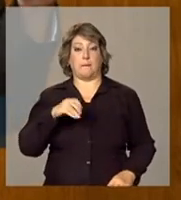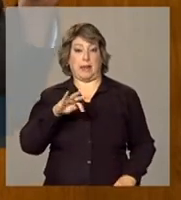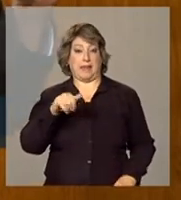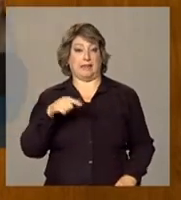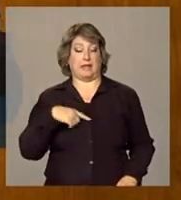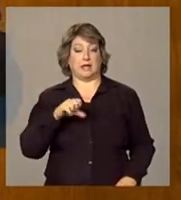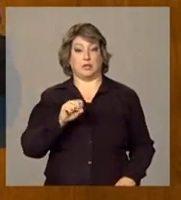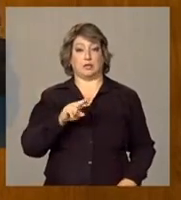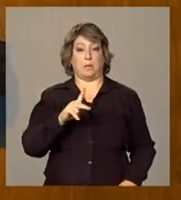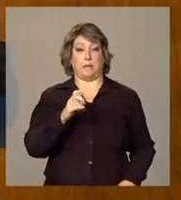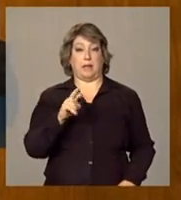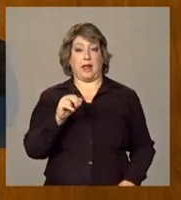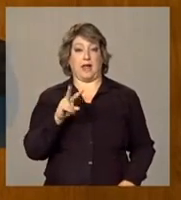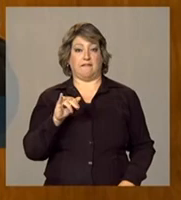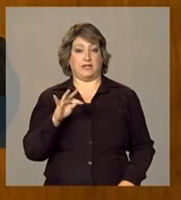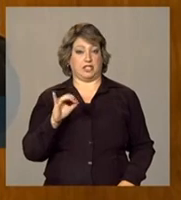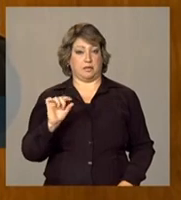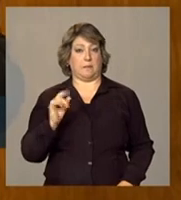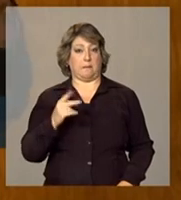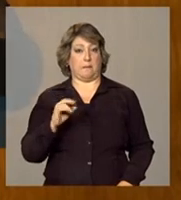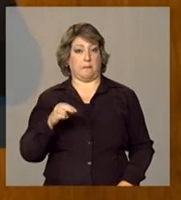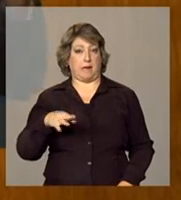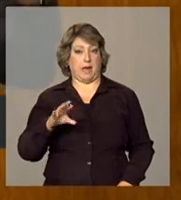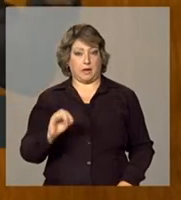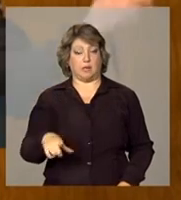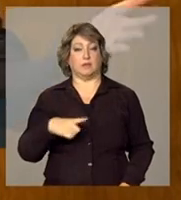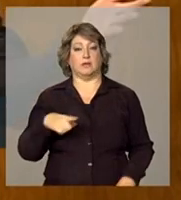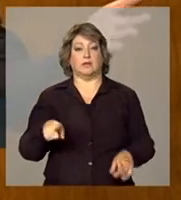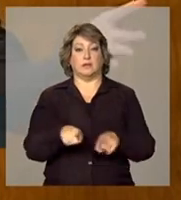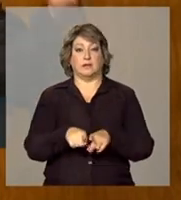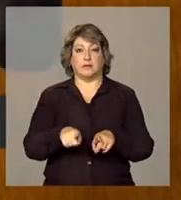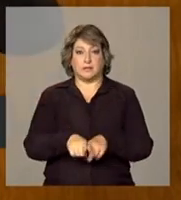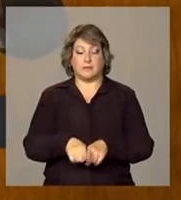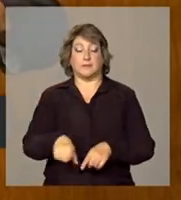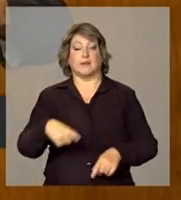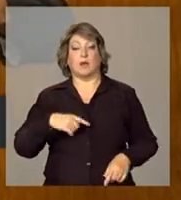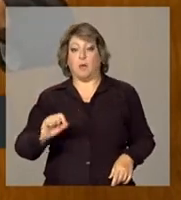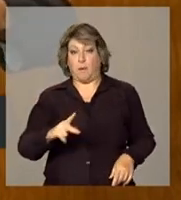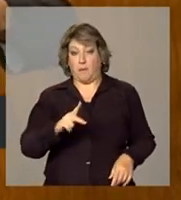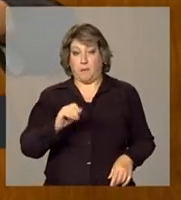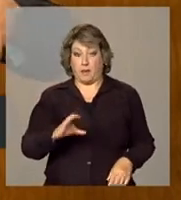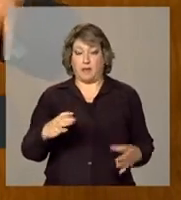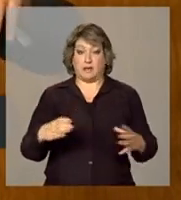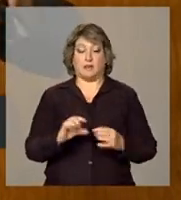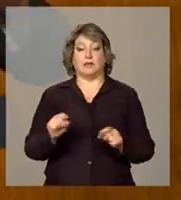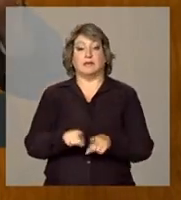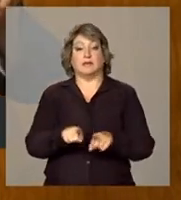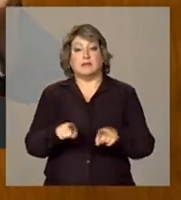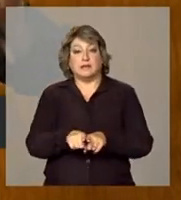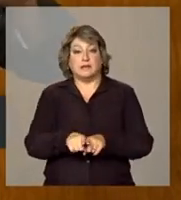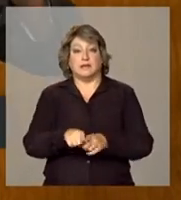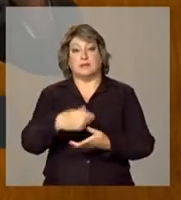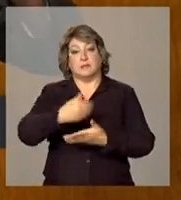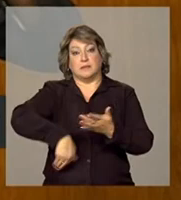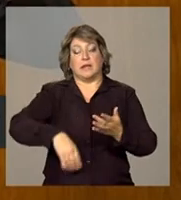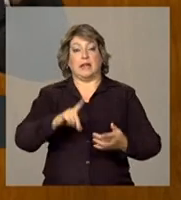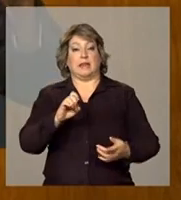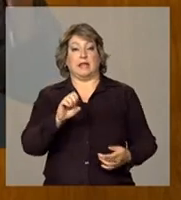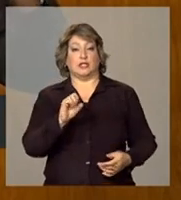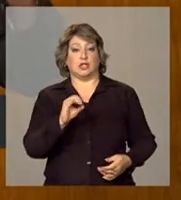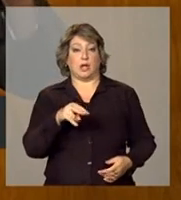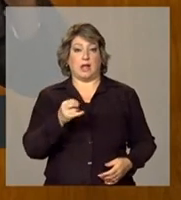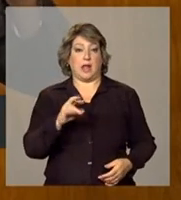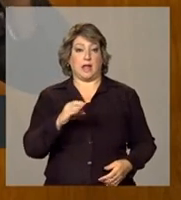senhores fã é de 45 milhões né que pode ser um mix entre investimentos do PAC e desonerações Mas se eu não me engano